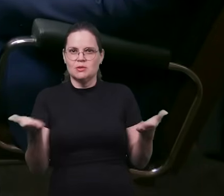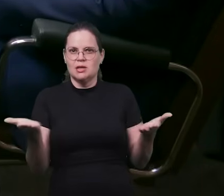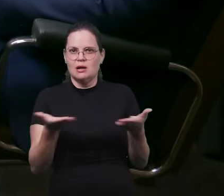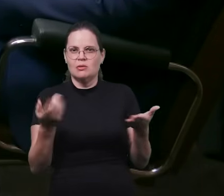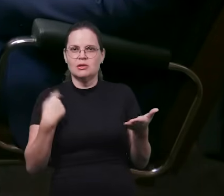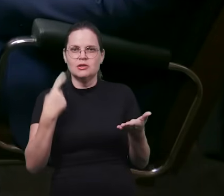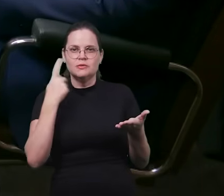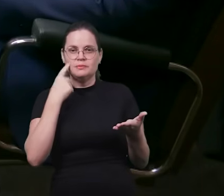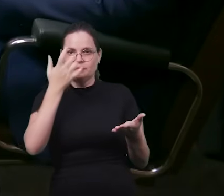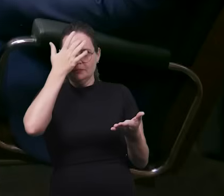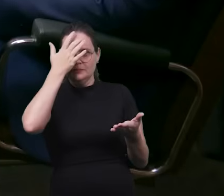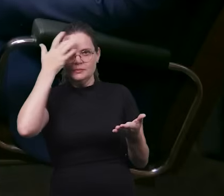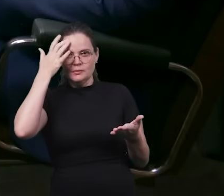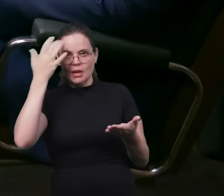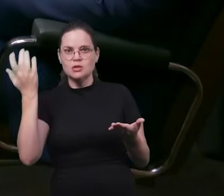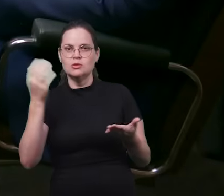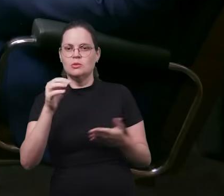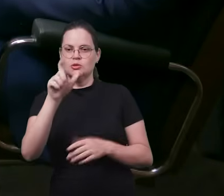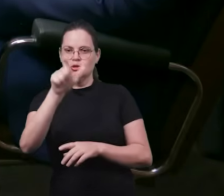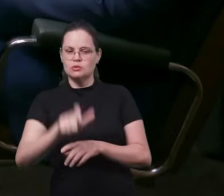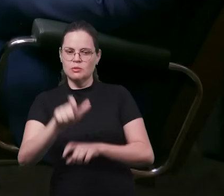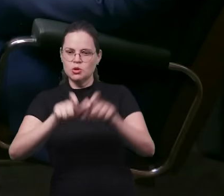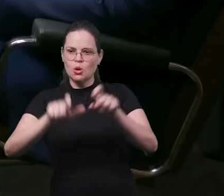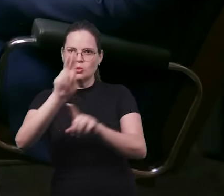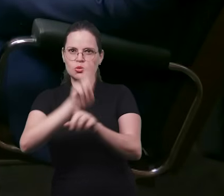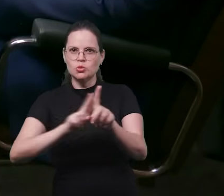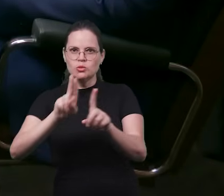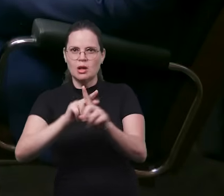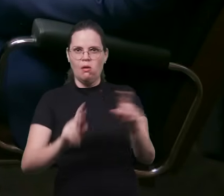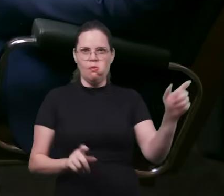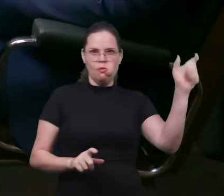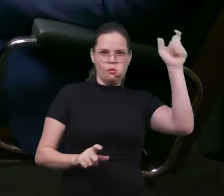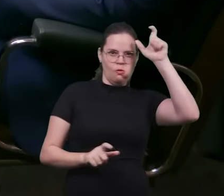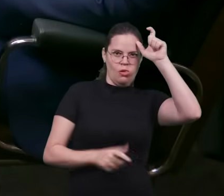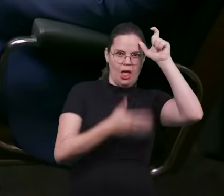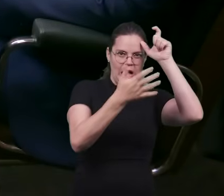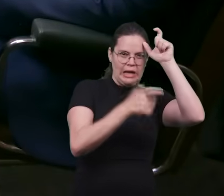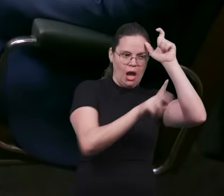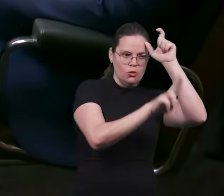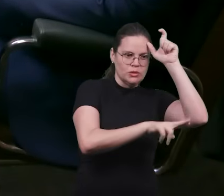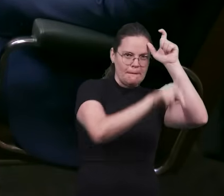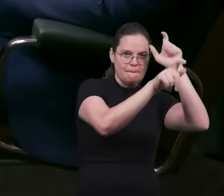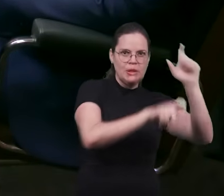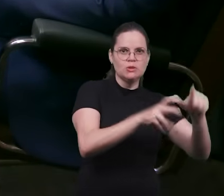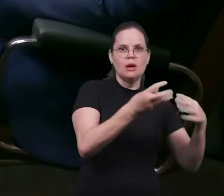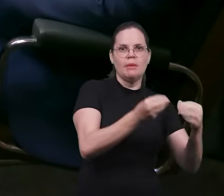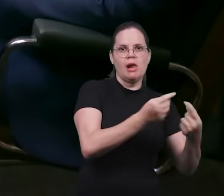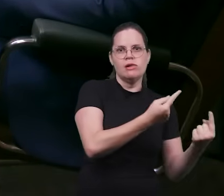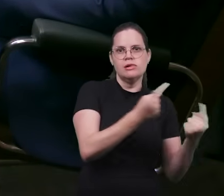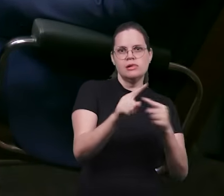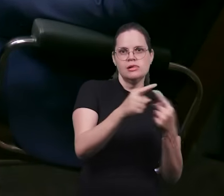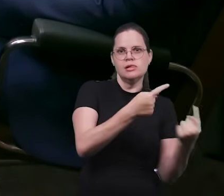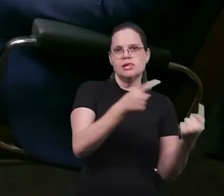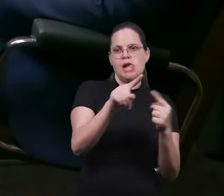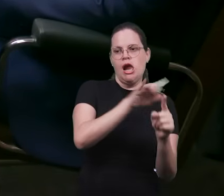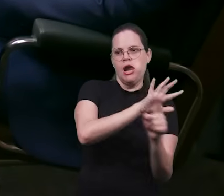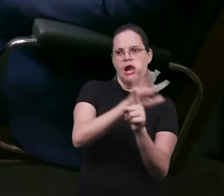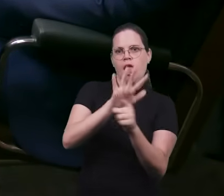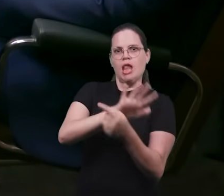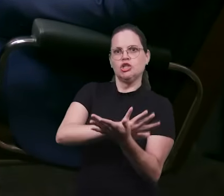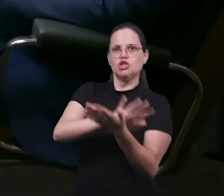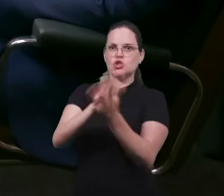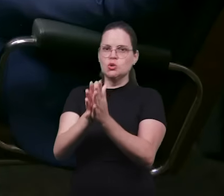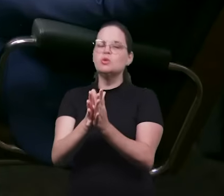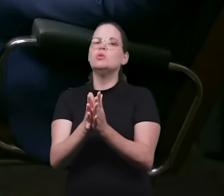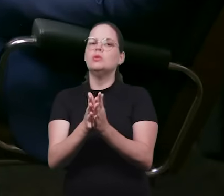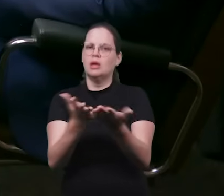tem instrumentos nas mãos dele para bênção, Satanás tem instrumento nas mãos dele para pedra de tropeço